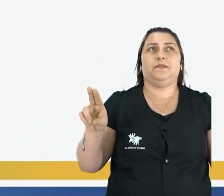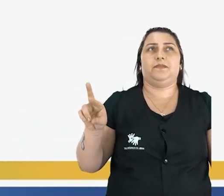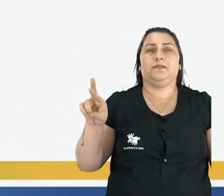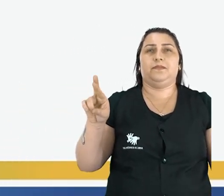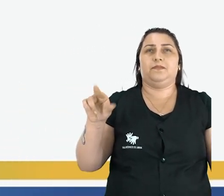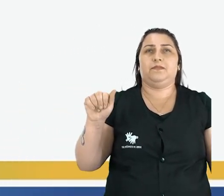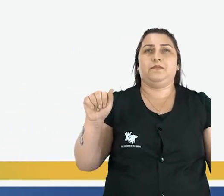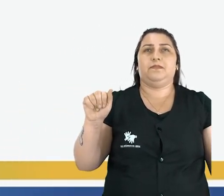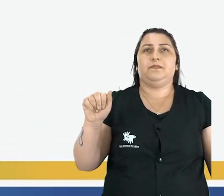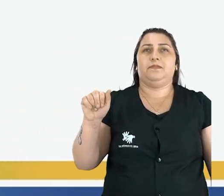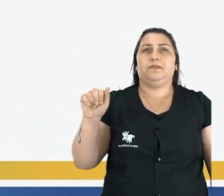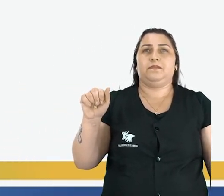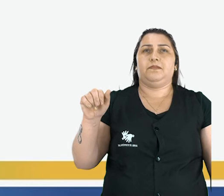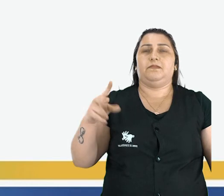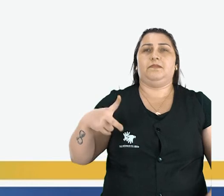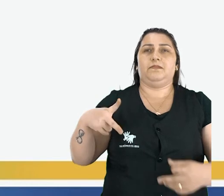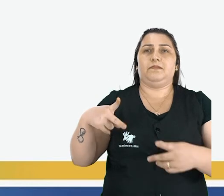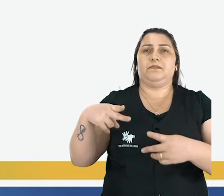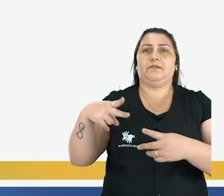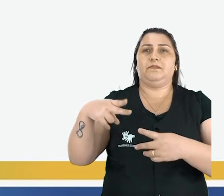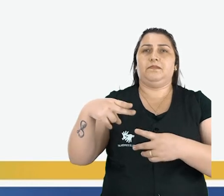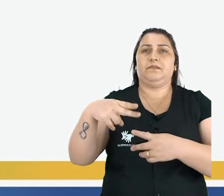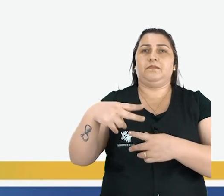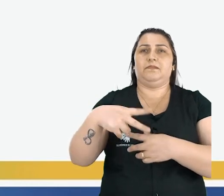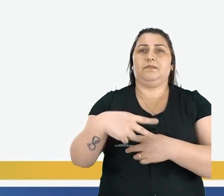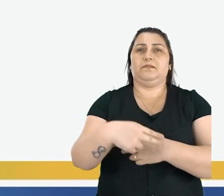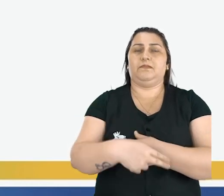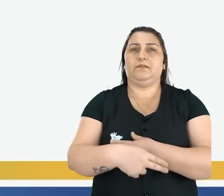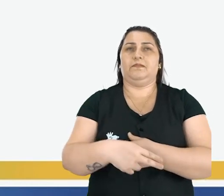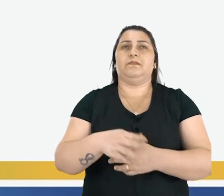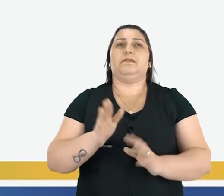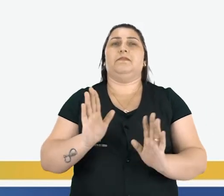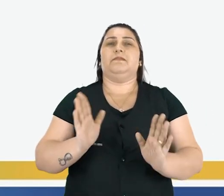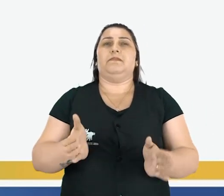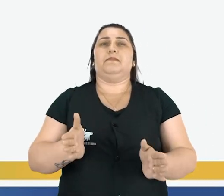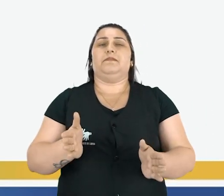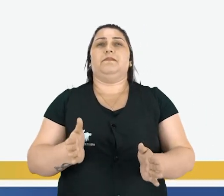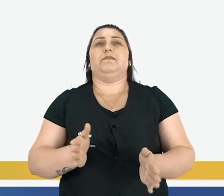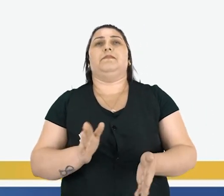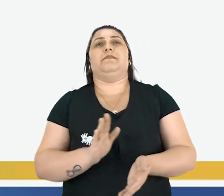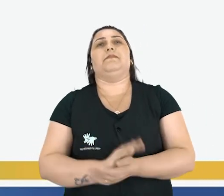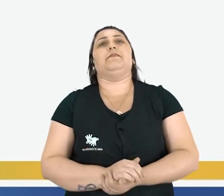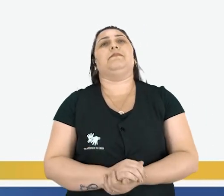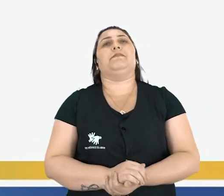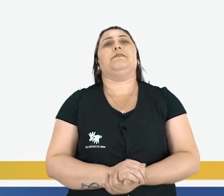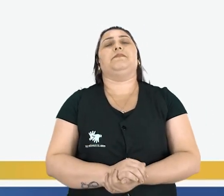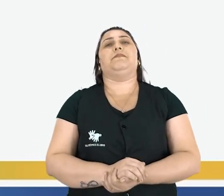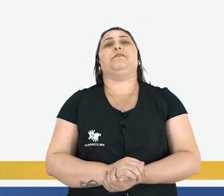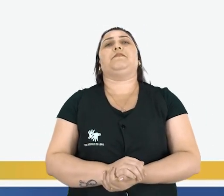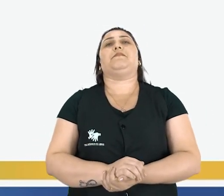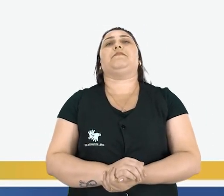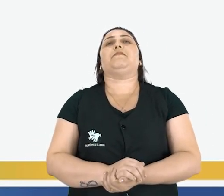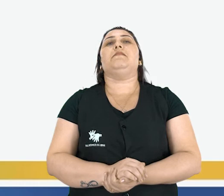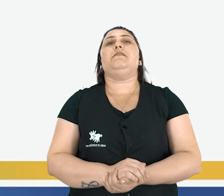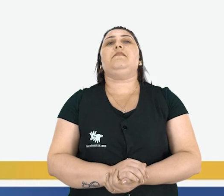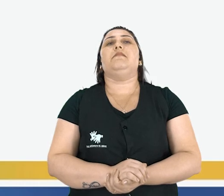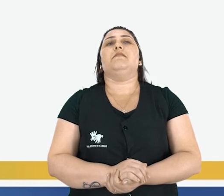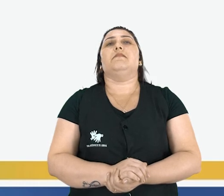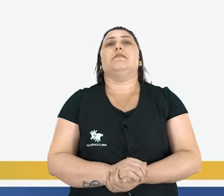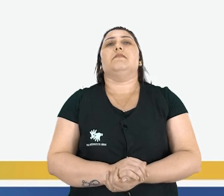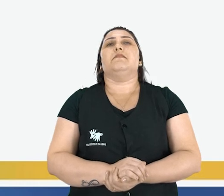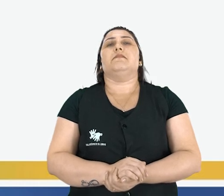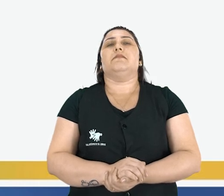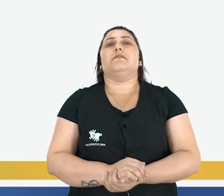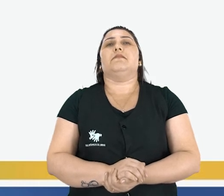e o r a forma rápida tesoura veja que quando a gente falou lá a nossa língua